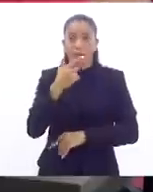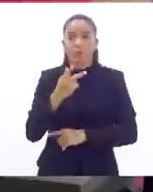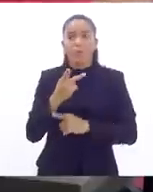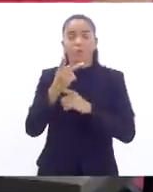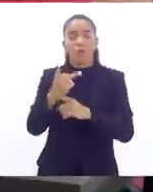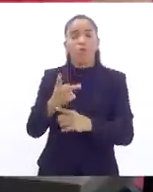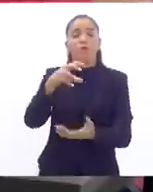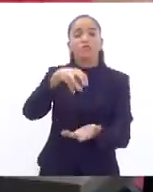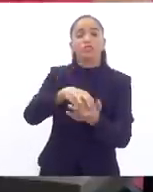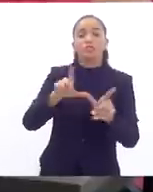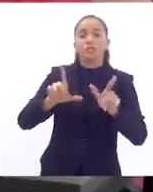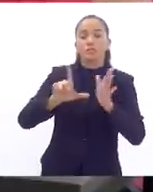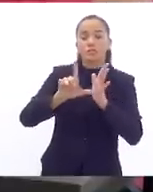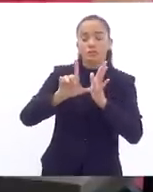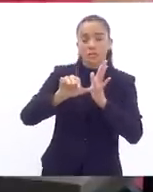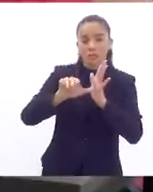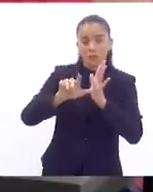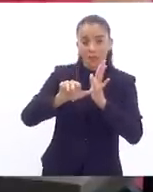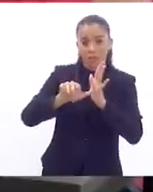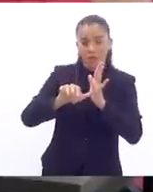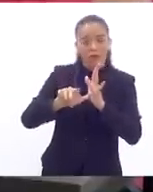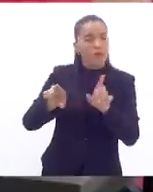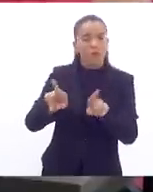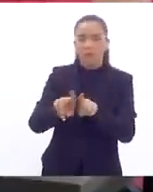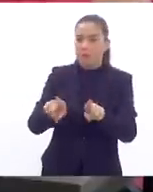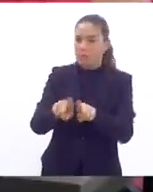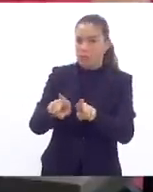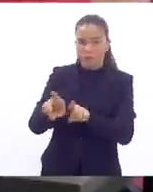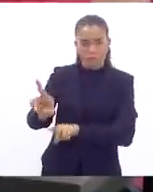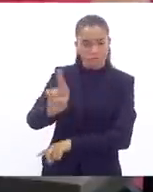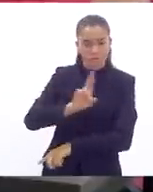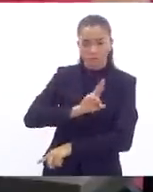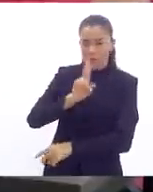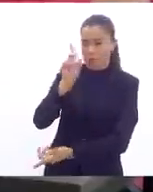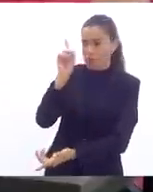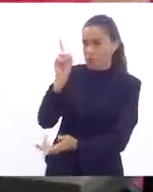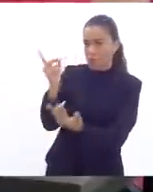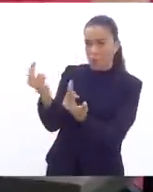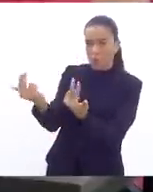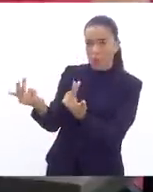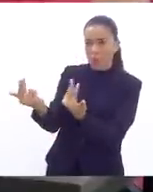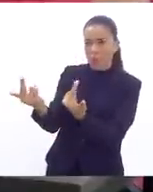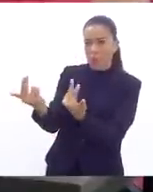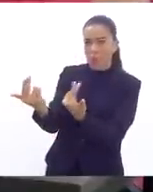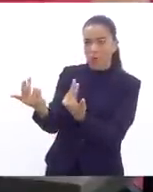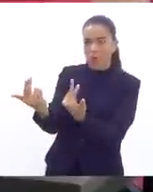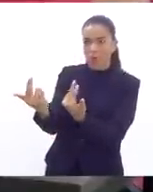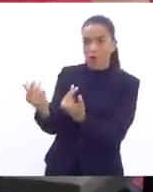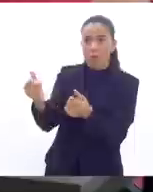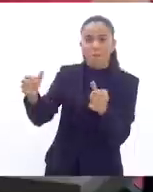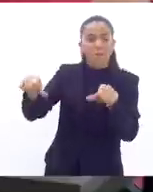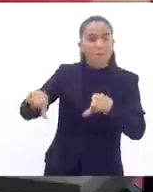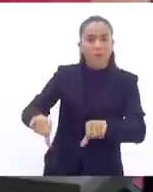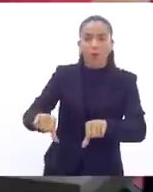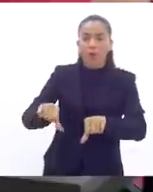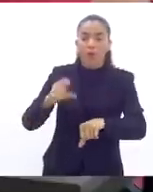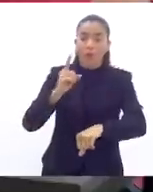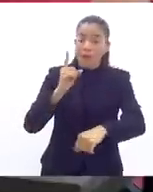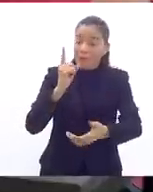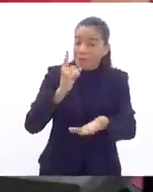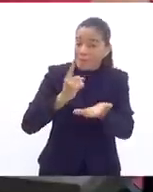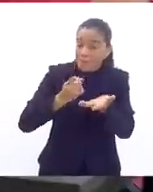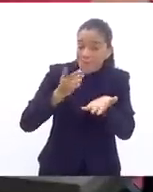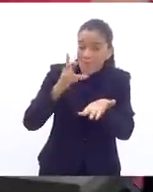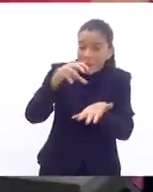central e também obtive a mesma resposta que o Raul falou e o pior na mesma agência